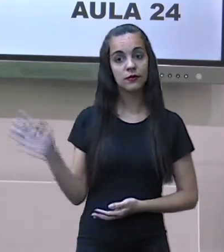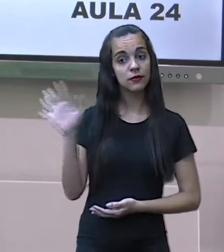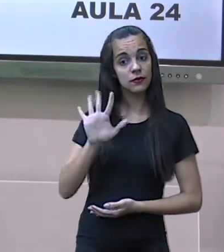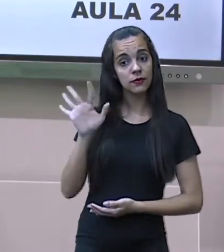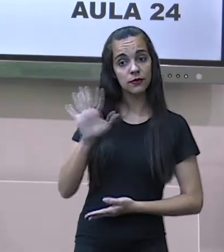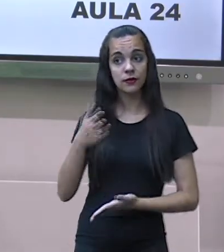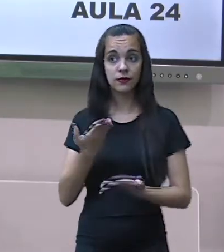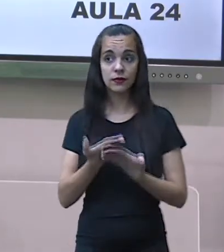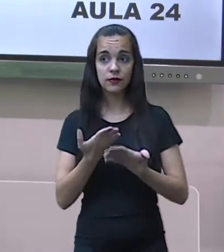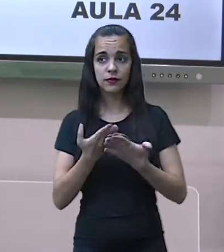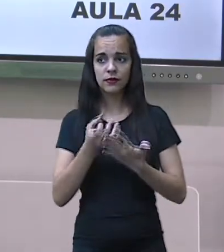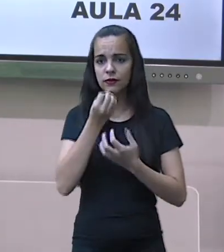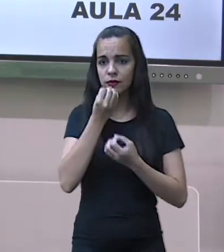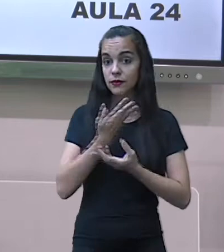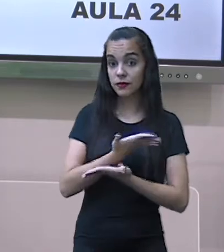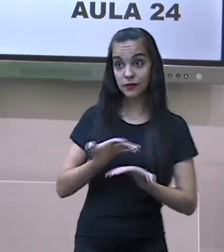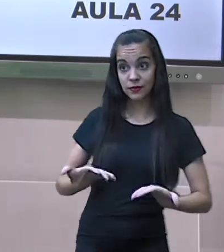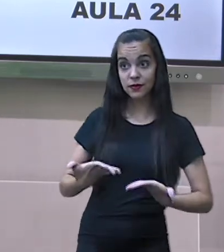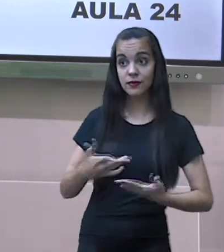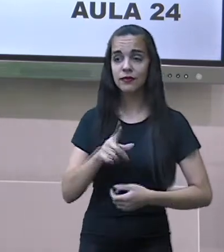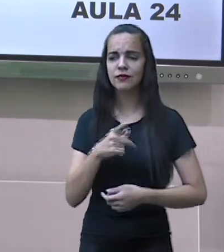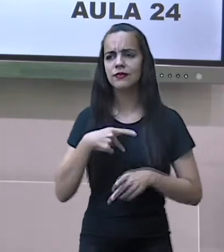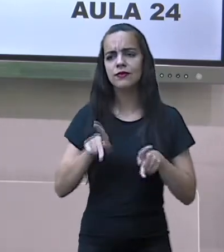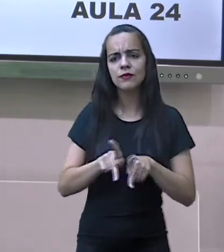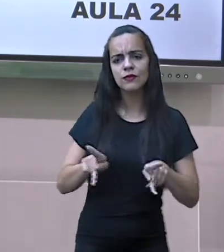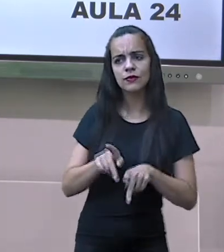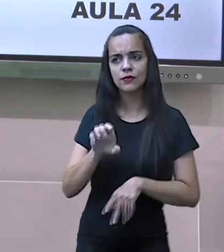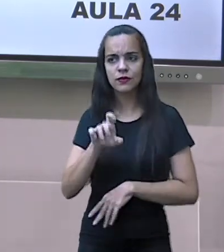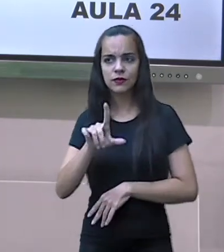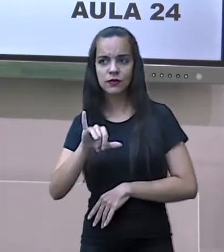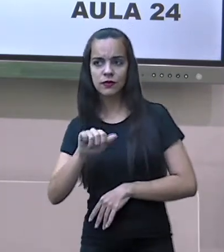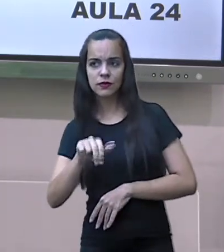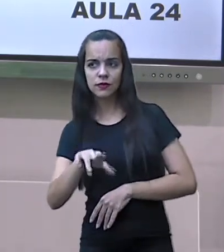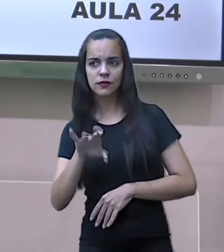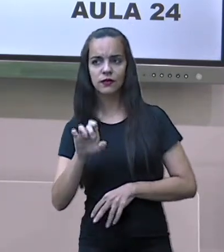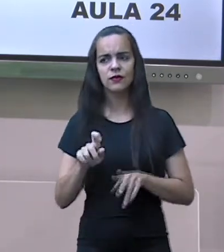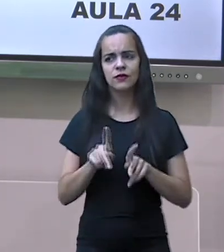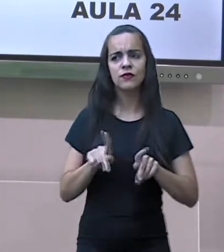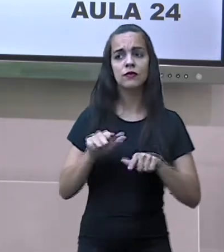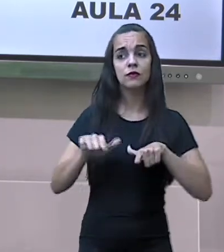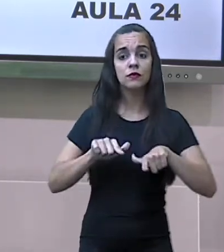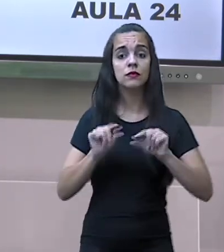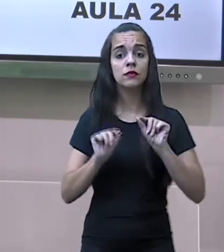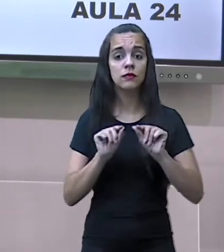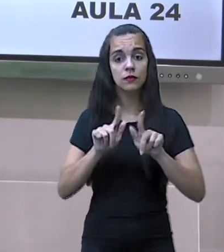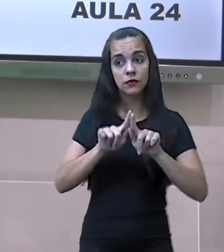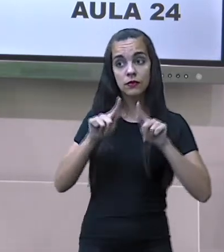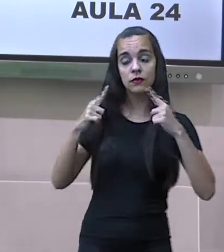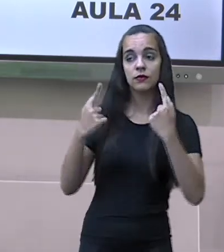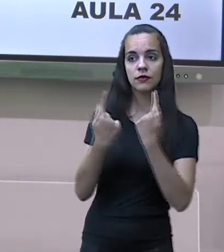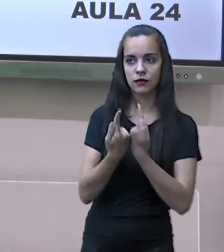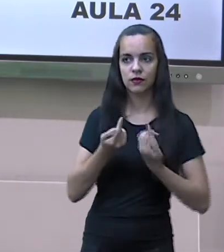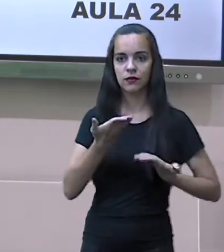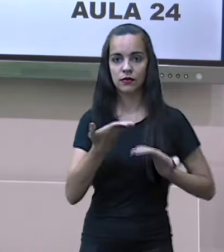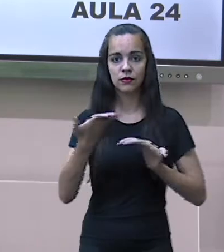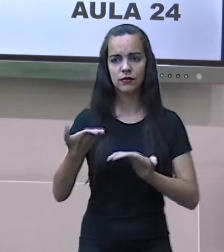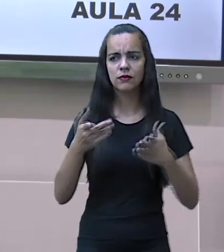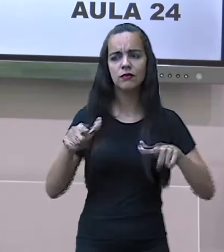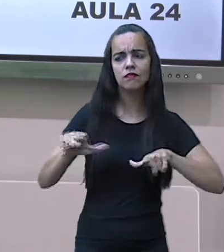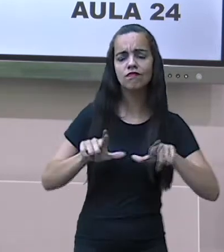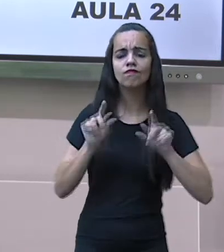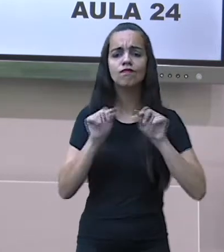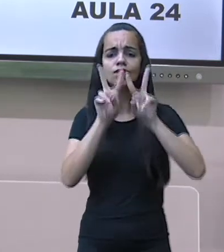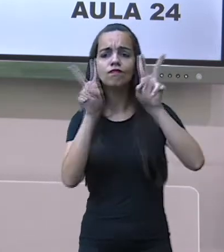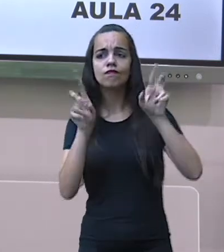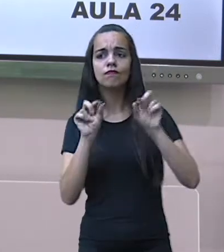Olá, estudante. Tudo bem? Eu sou Eliane, sua professora de Geografia. Essa é a nossa